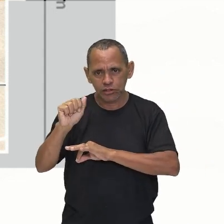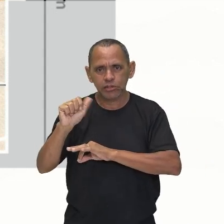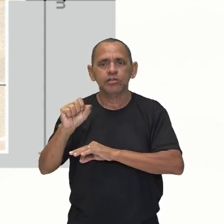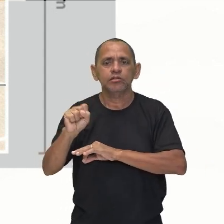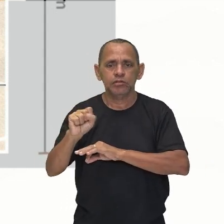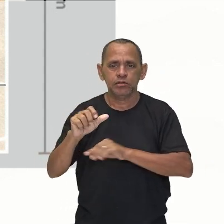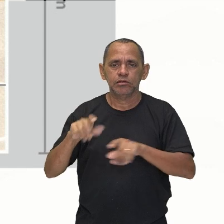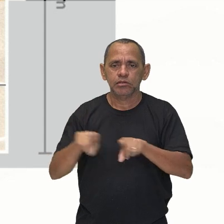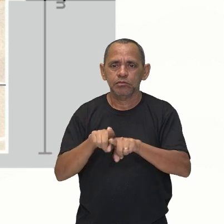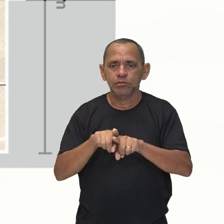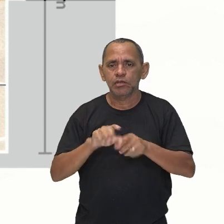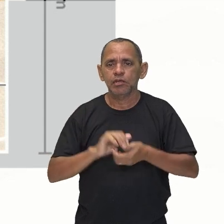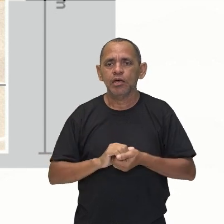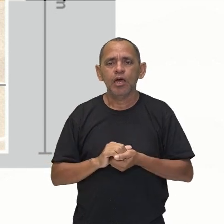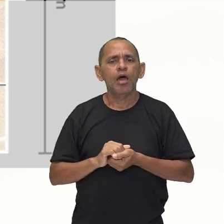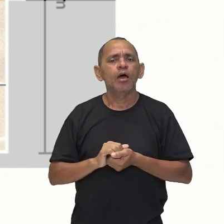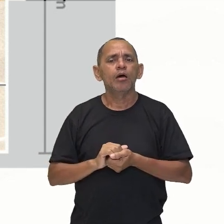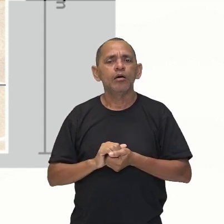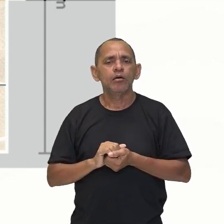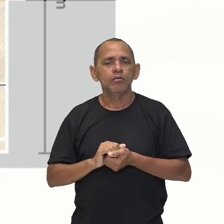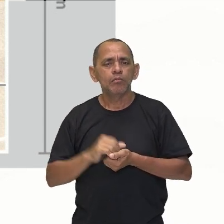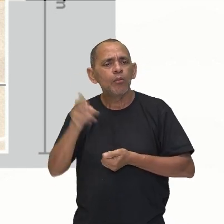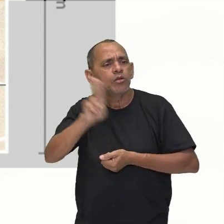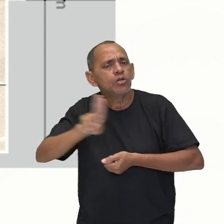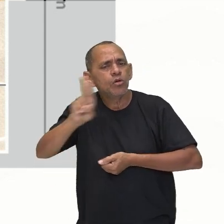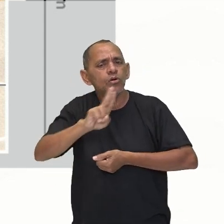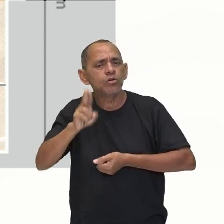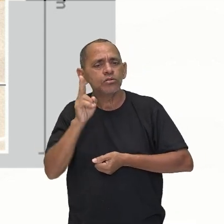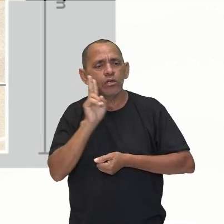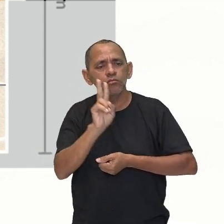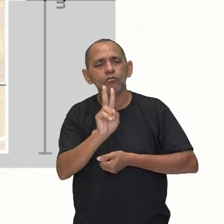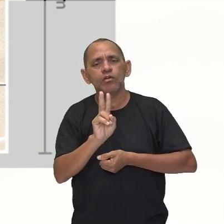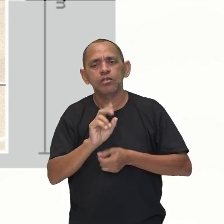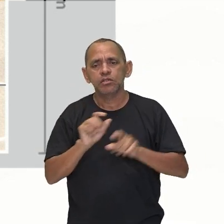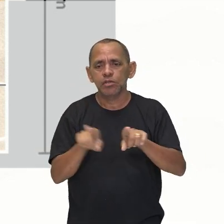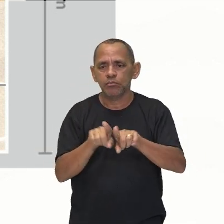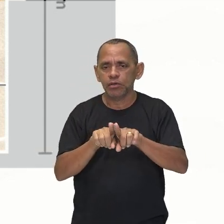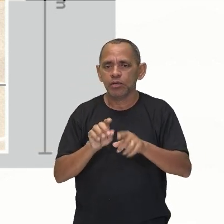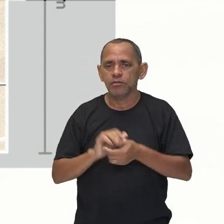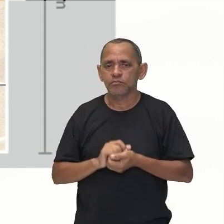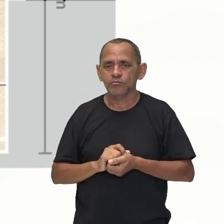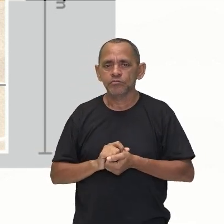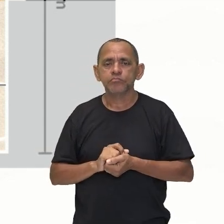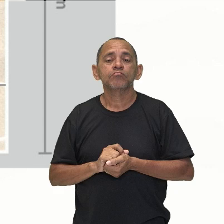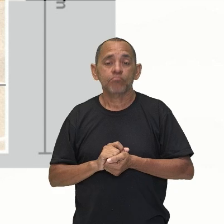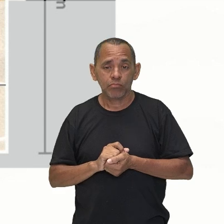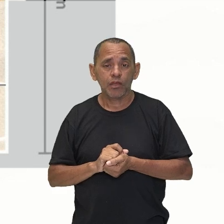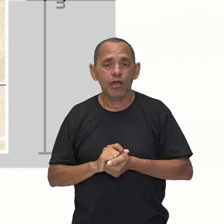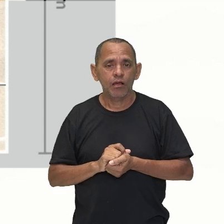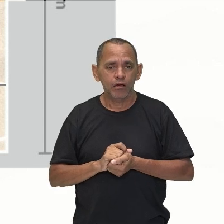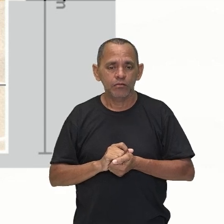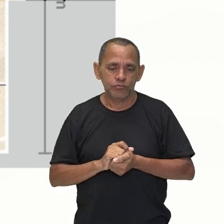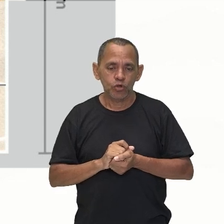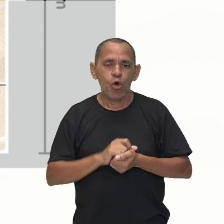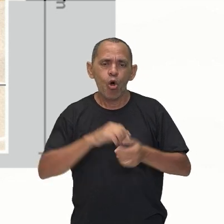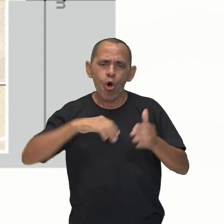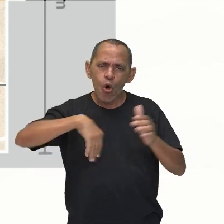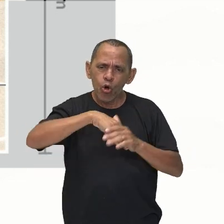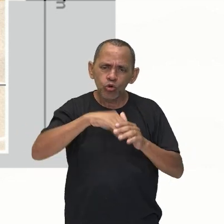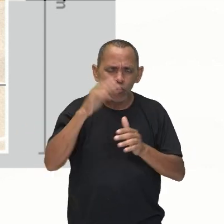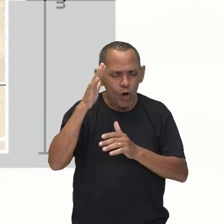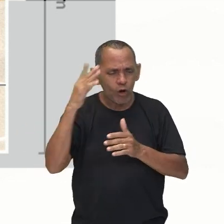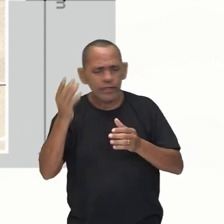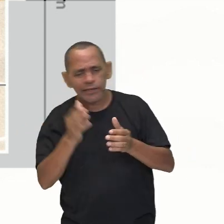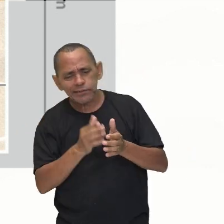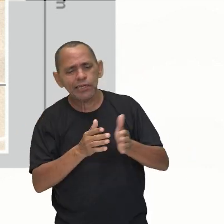poder se visualizar essas áreas, À medida que o tempo vai passando, as areias vão caindo por cima e depois tem uma equipe que vai e limpa tudo